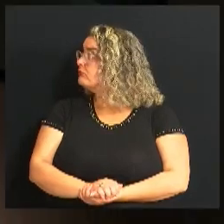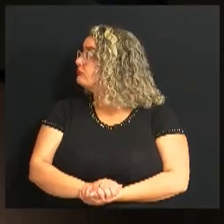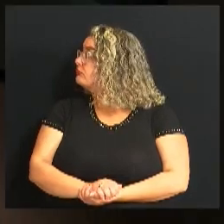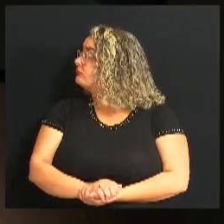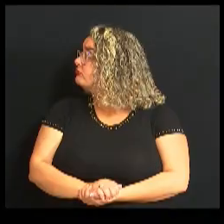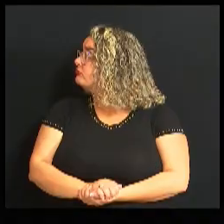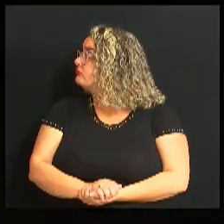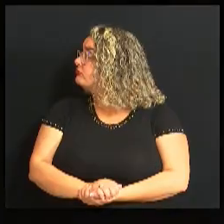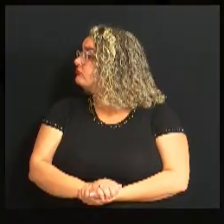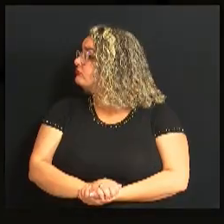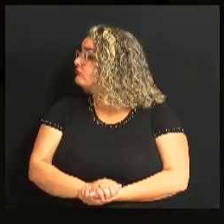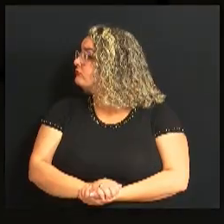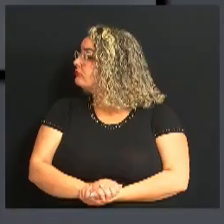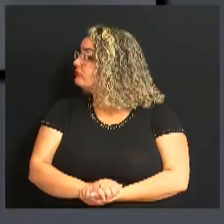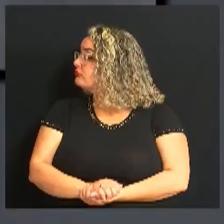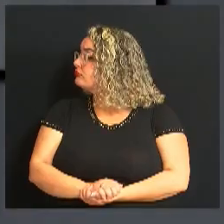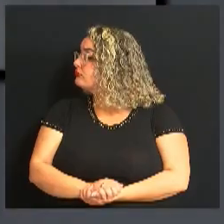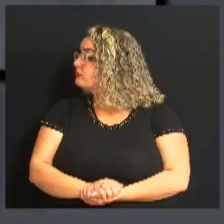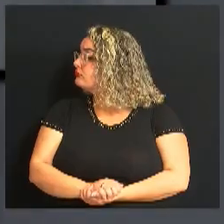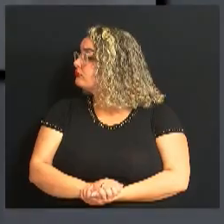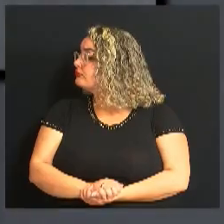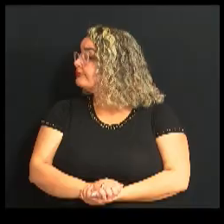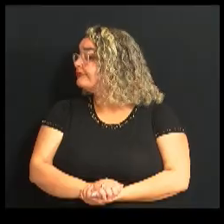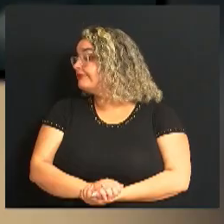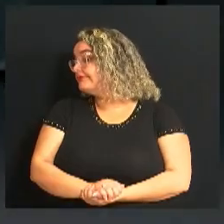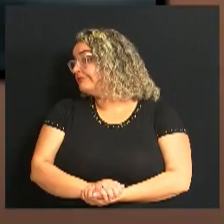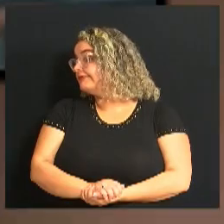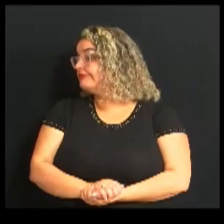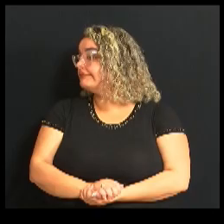a family she was fighting for.